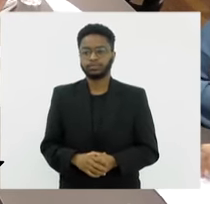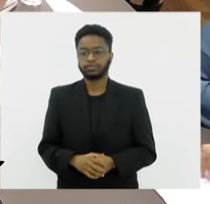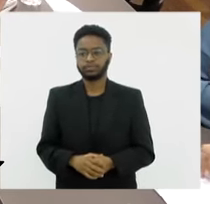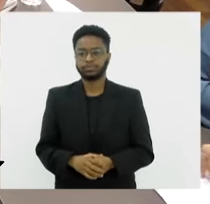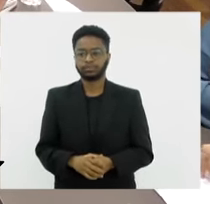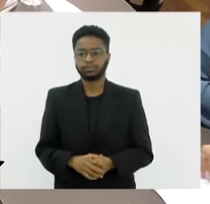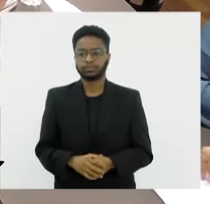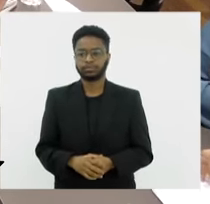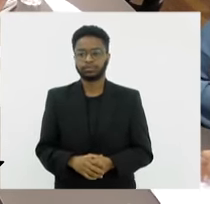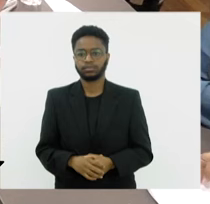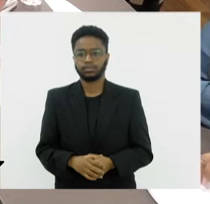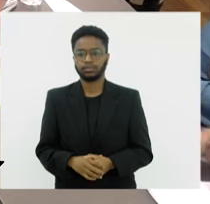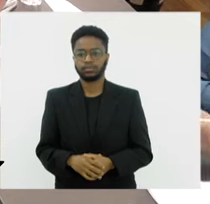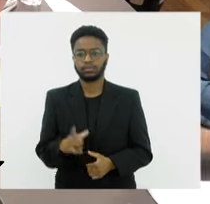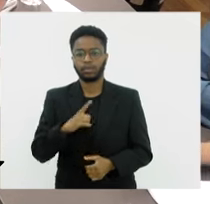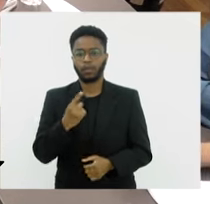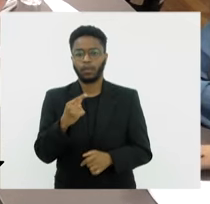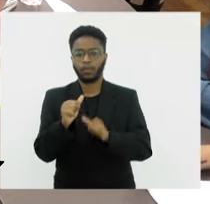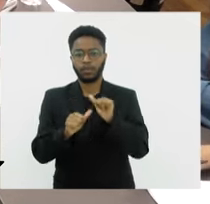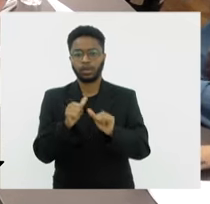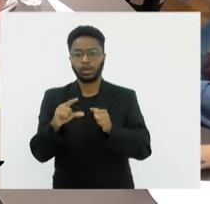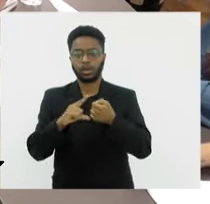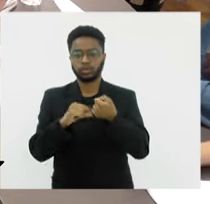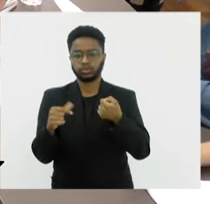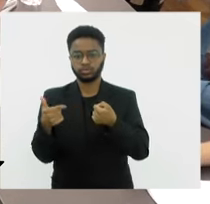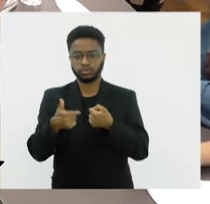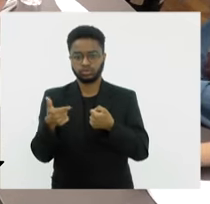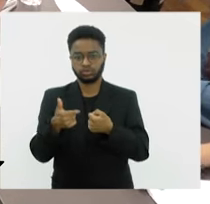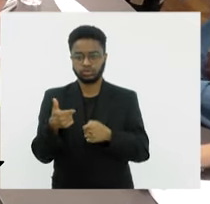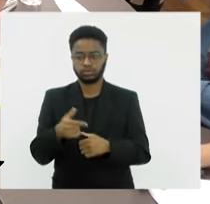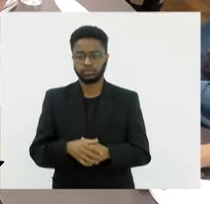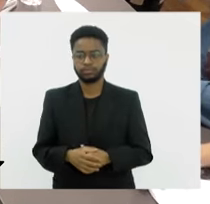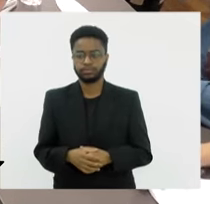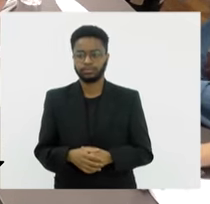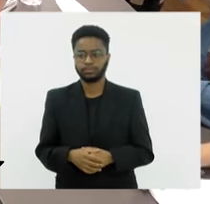mais uma. Tem uma mudança aqui no artigo 2º, deputado Vinícius.